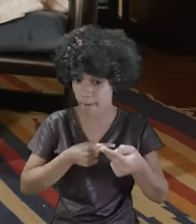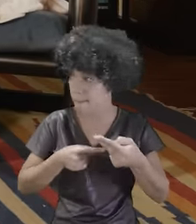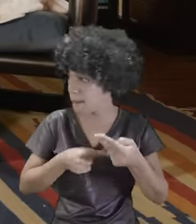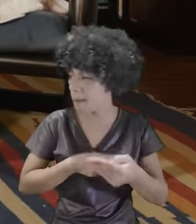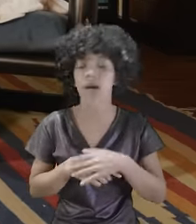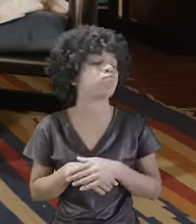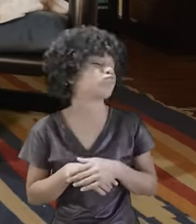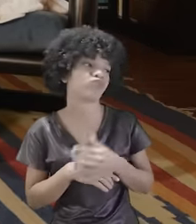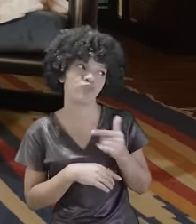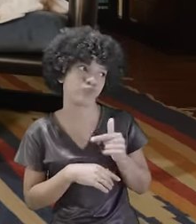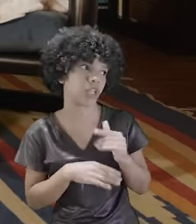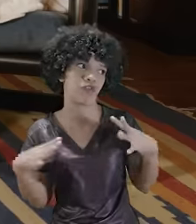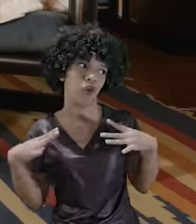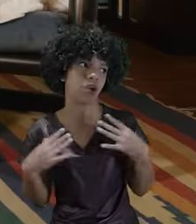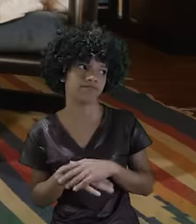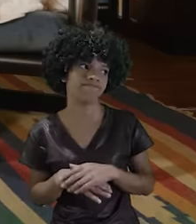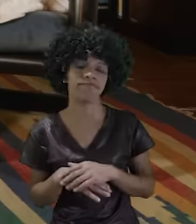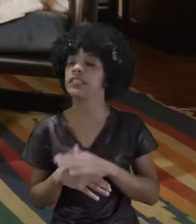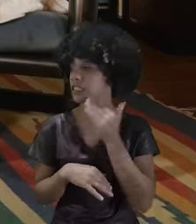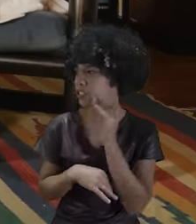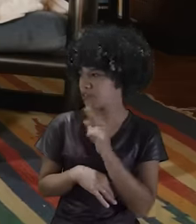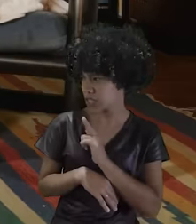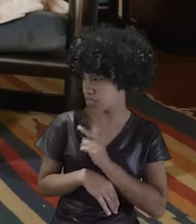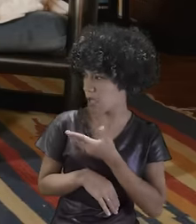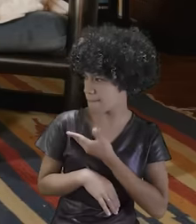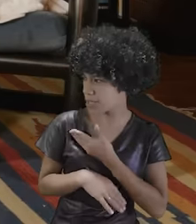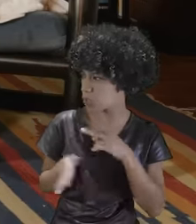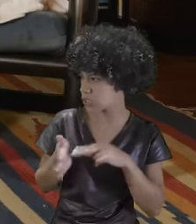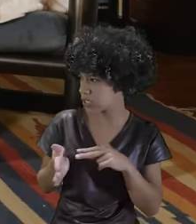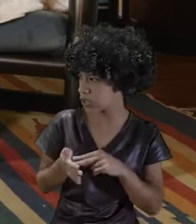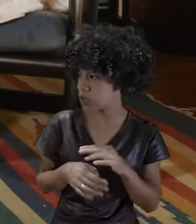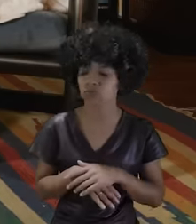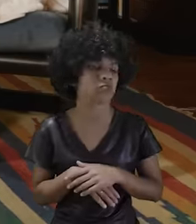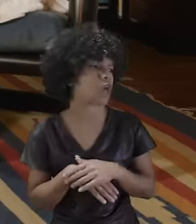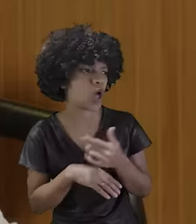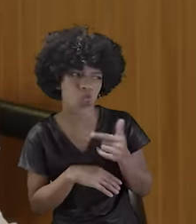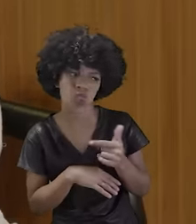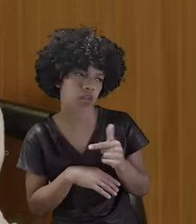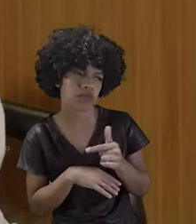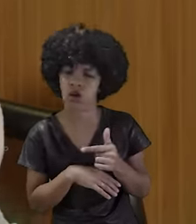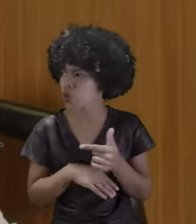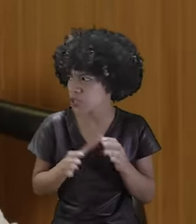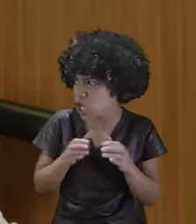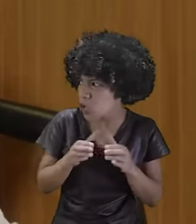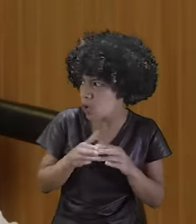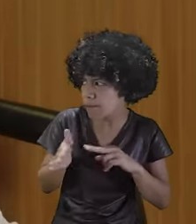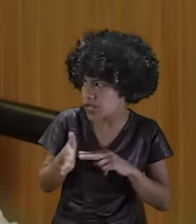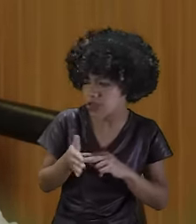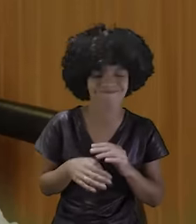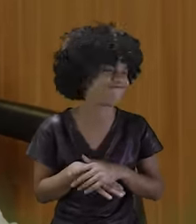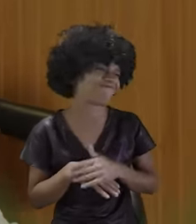não tem entendi você tem muitos amigos Sirius aqui não não a comunidade Síria não não tenho